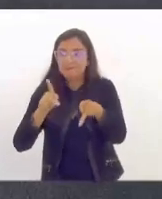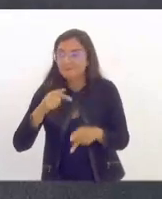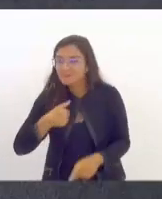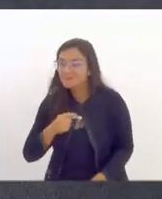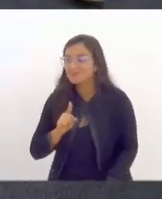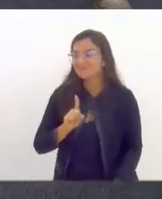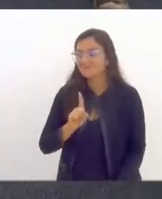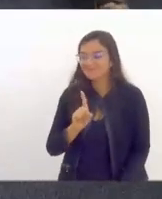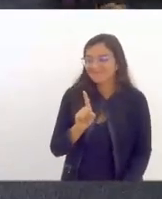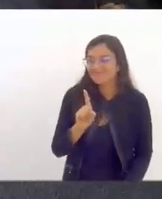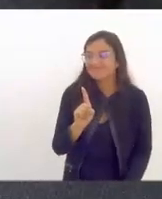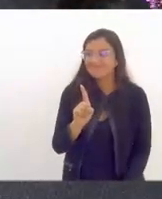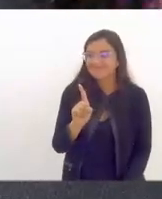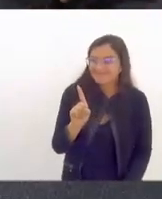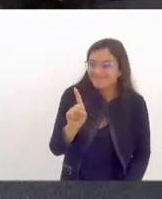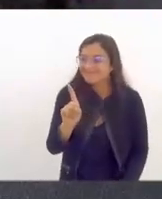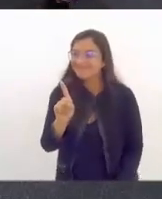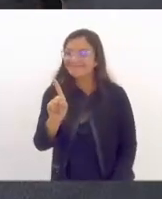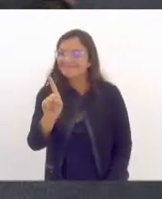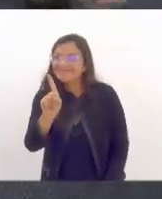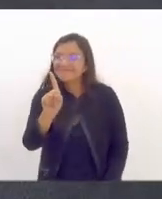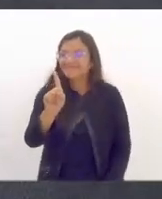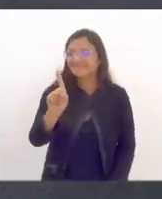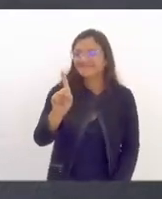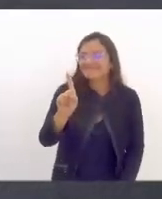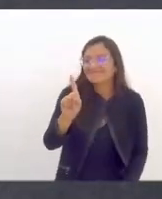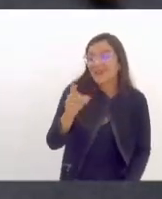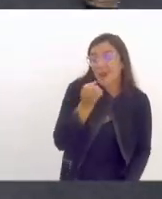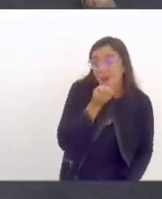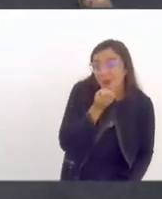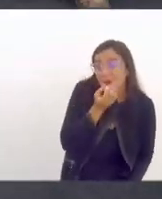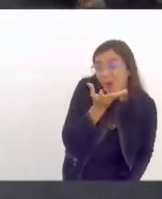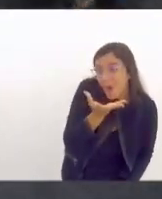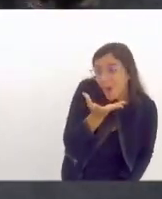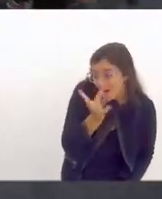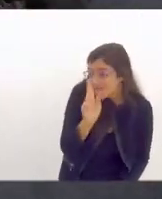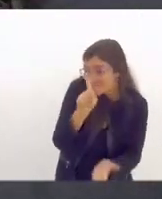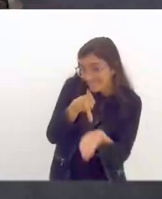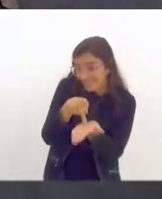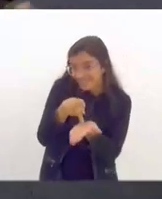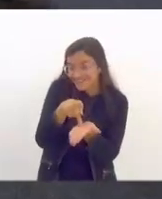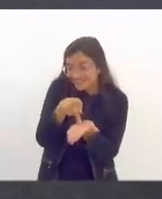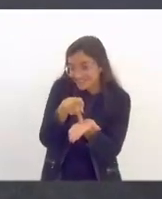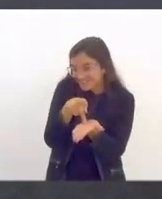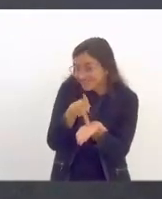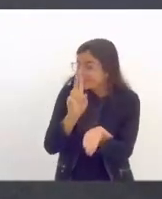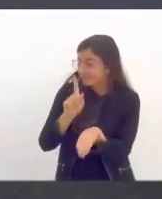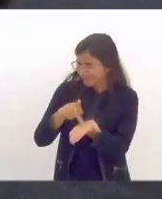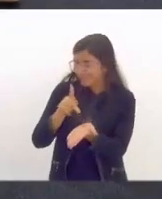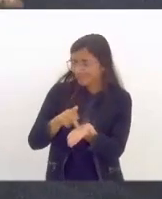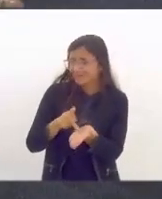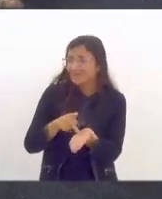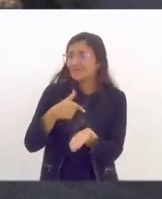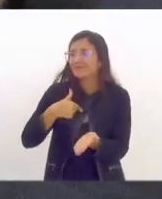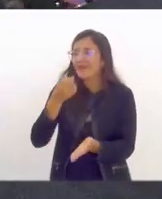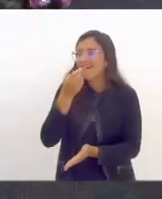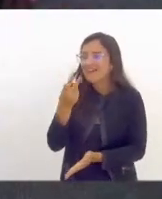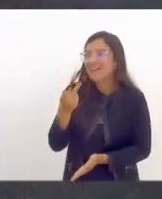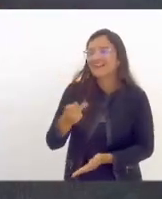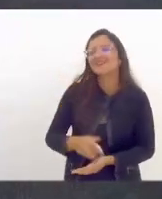de mansinho e contar uma verdade dentro da realidade